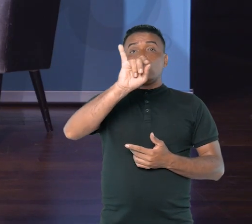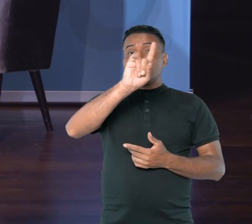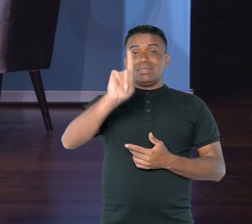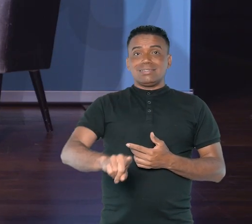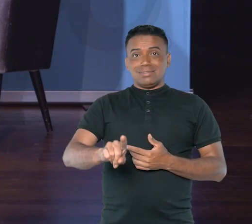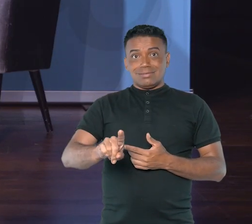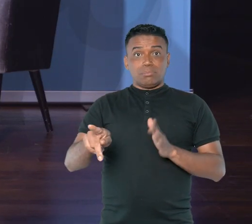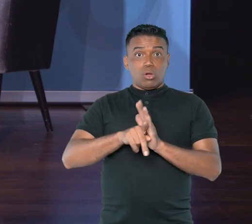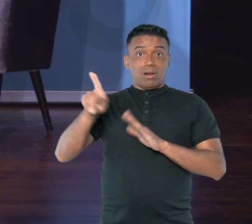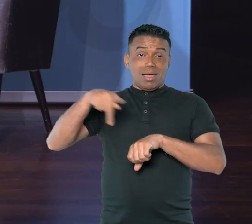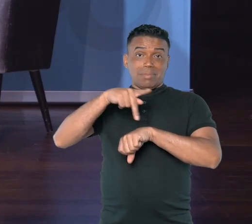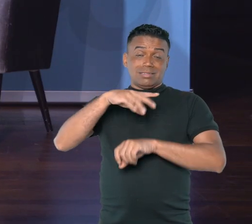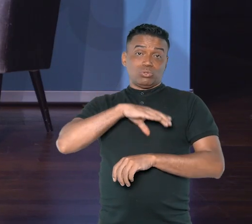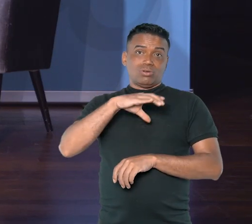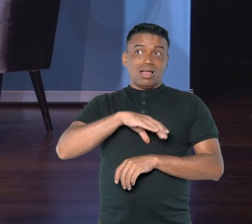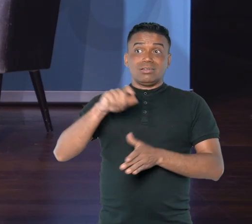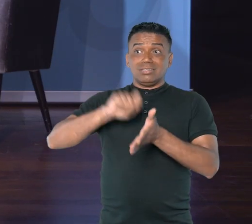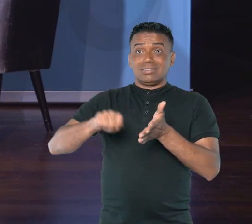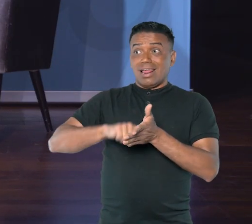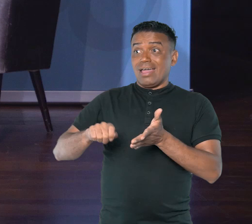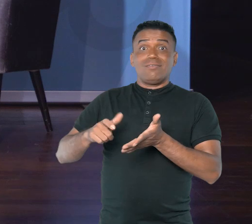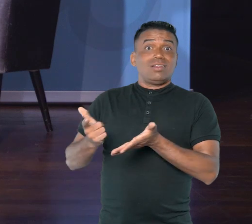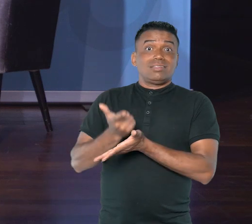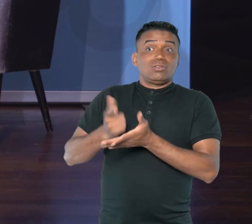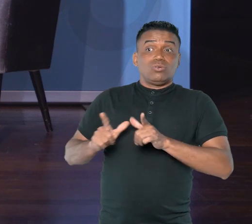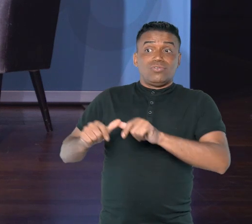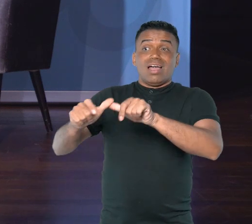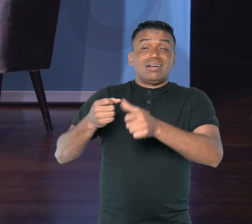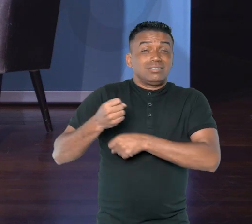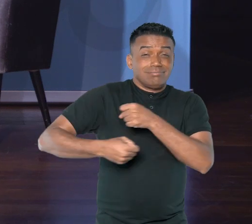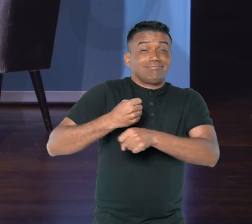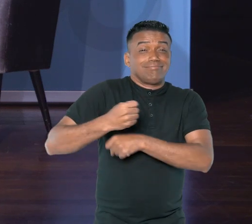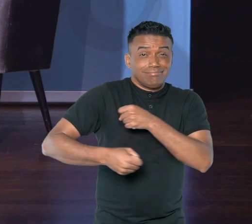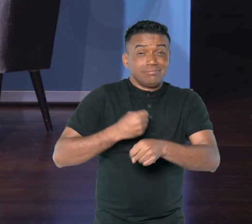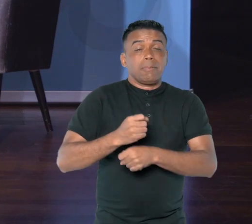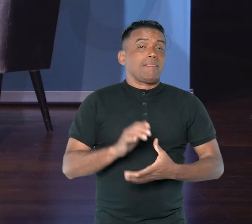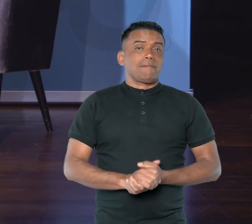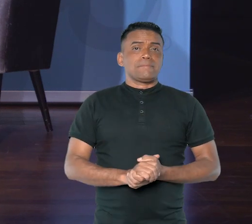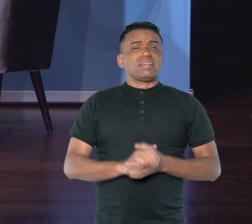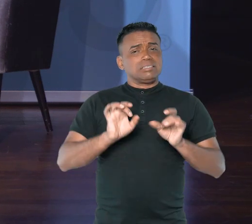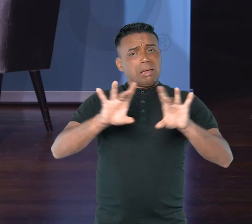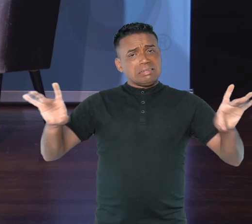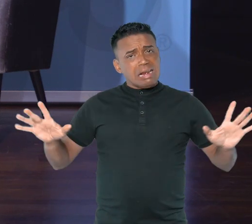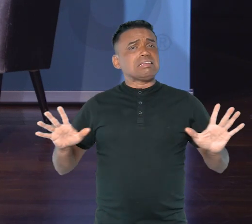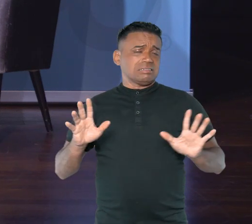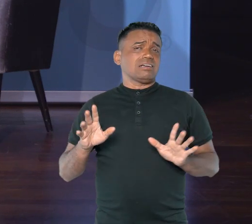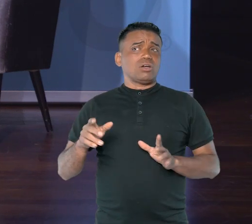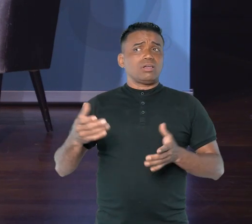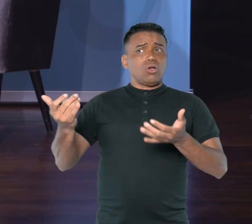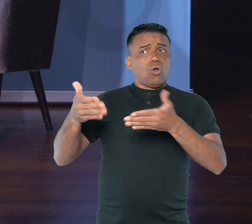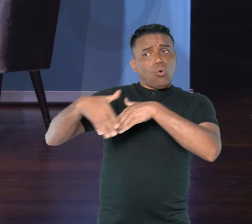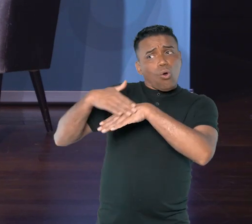que escreve literatura de viagem há muitos anos, se especializou nisso, apesar de fazer outras coisas muito bem. E conversando com ele, ele falou uma coisa que eu achei incrível,